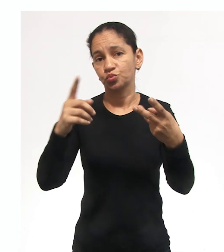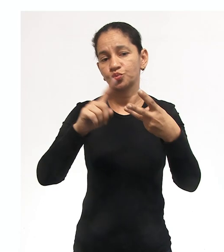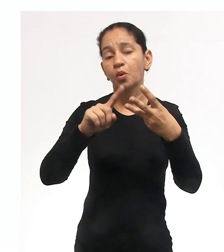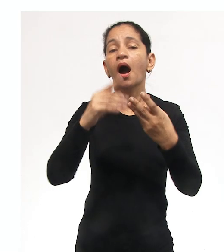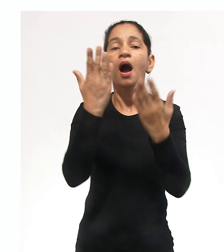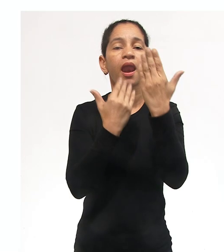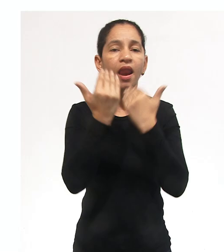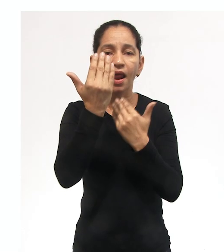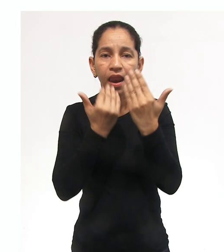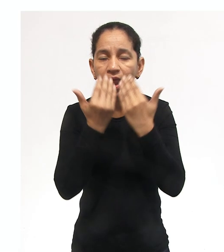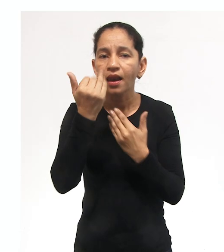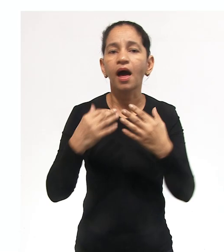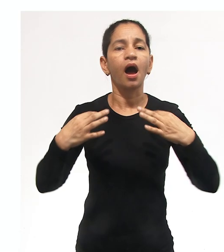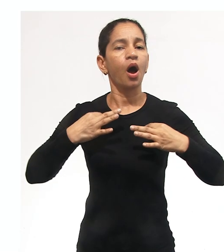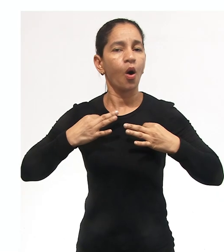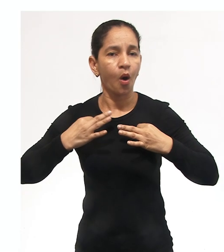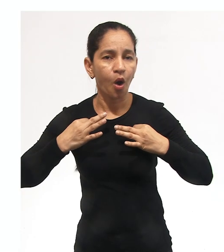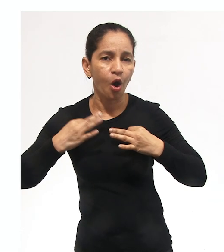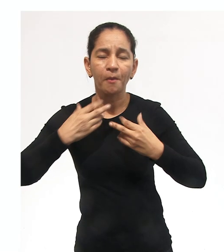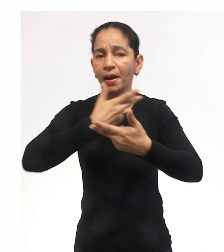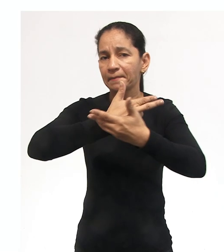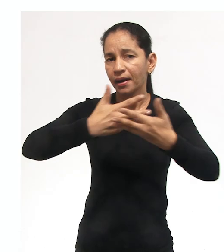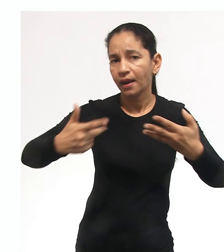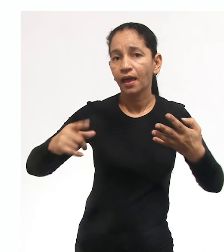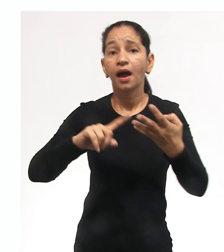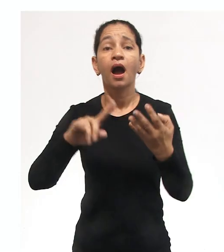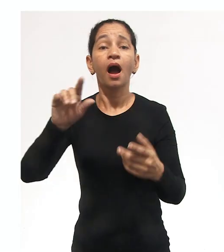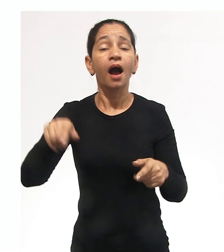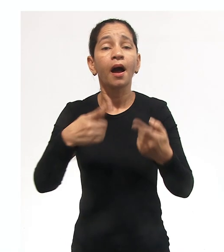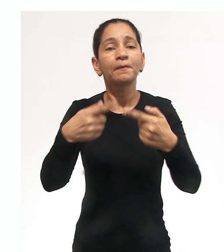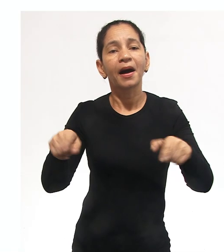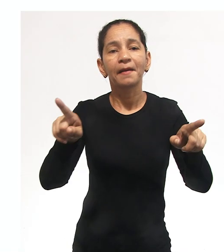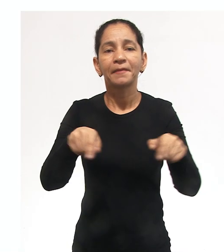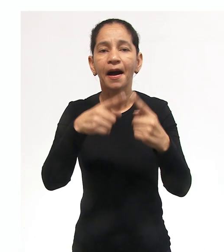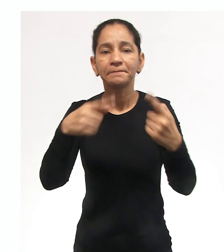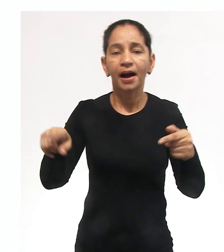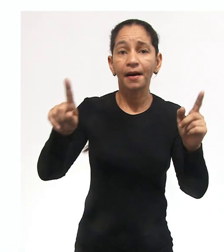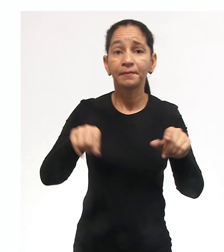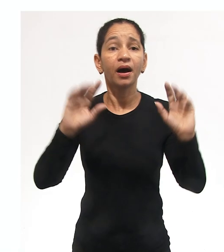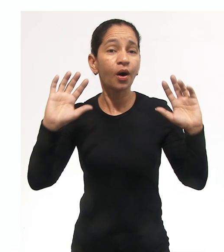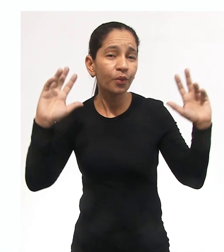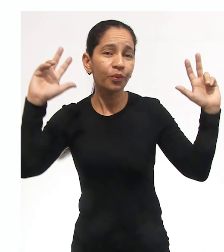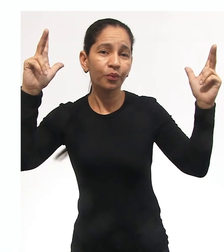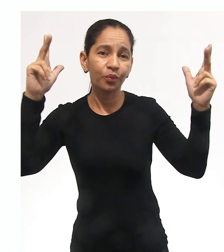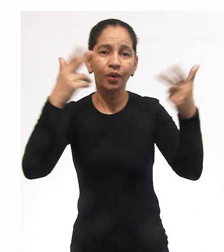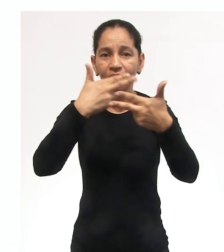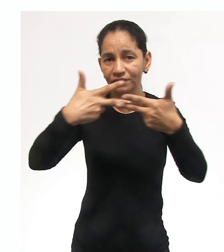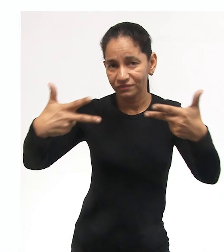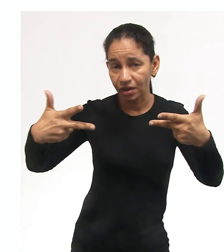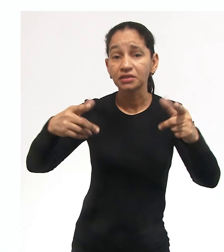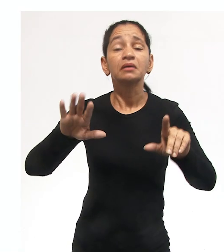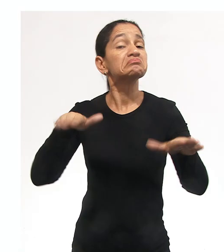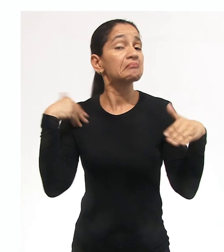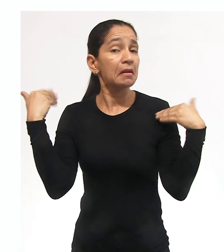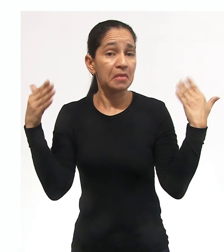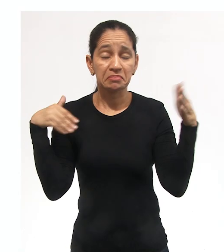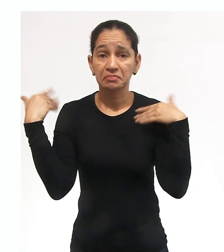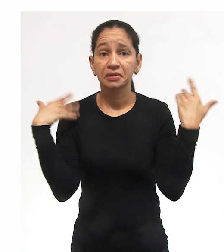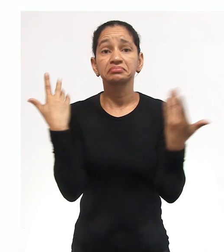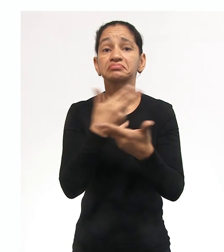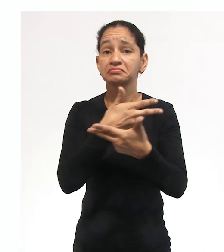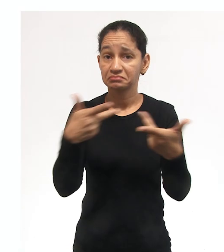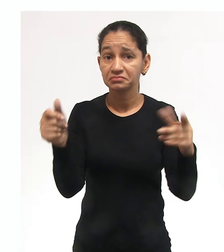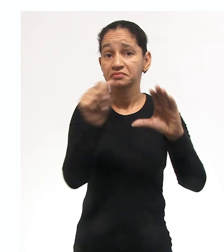alimentação, a roupas típicas, estilo de música, festas, lazer. Vocês vão